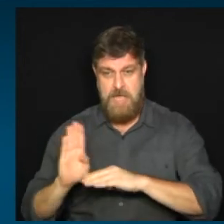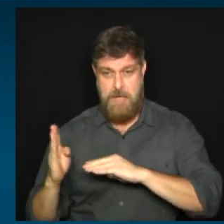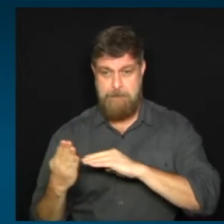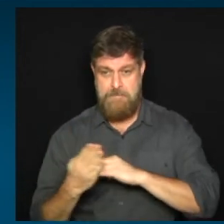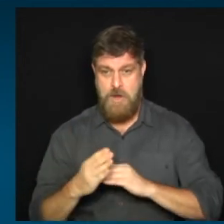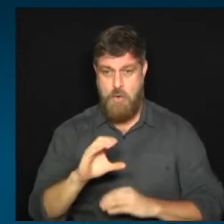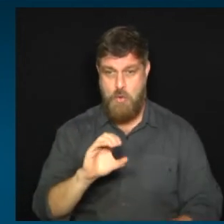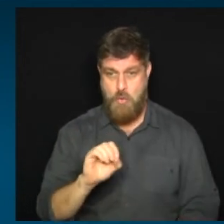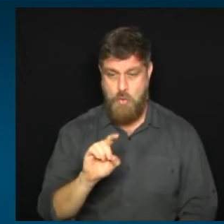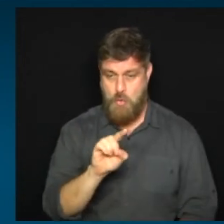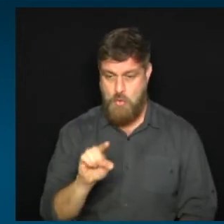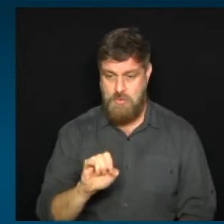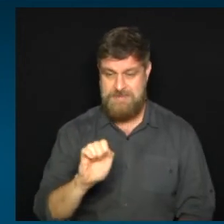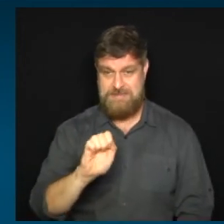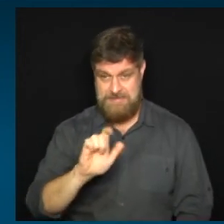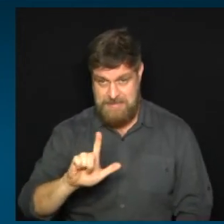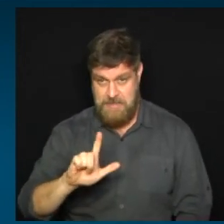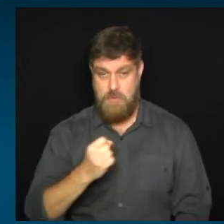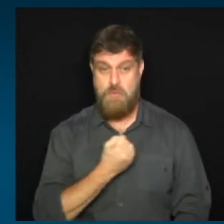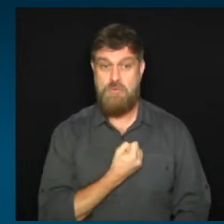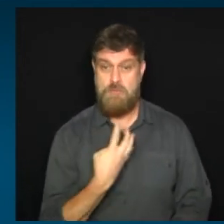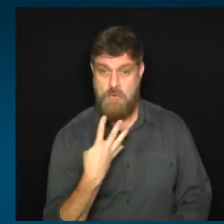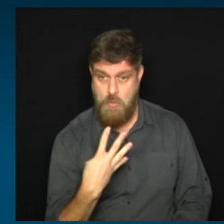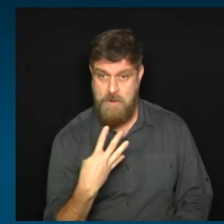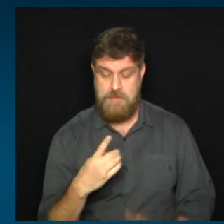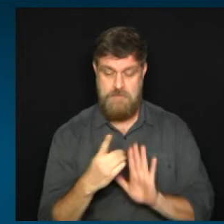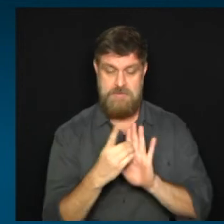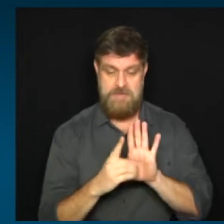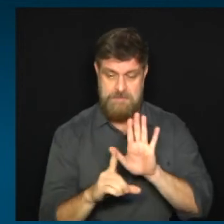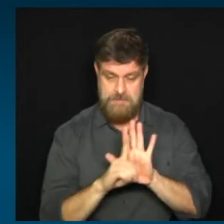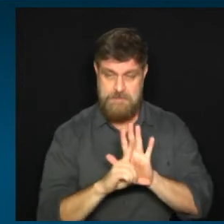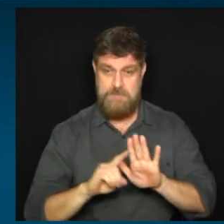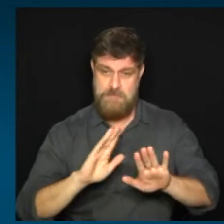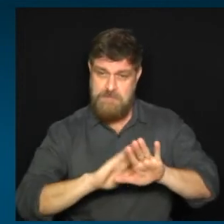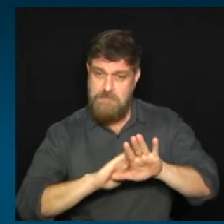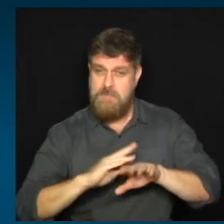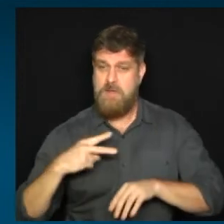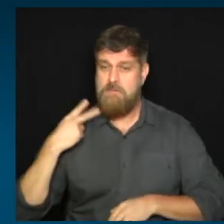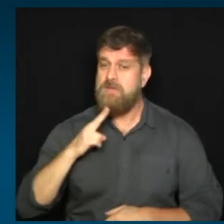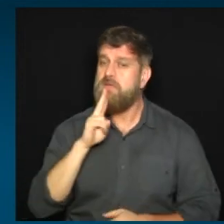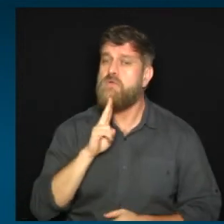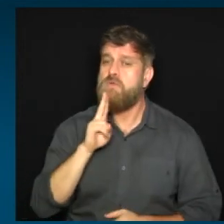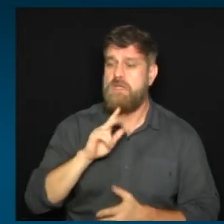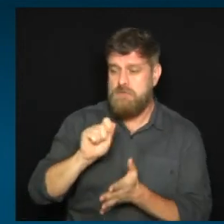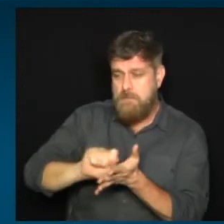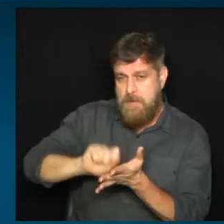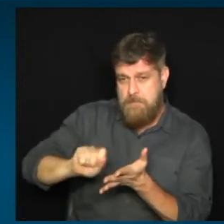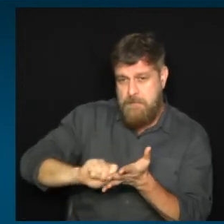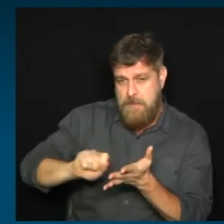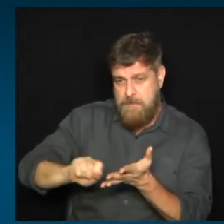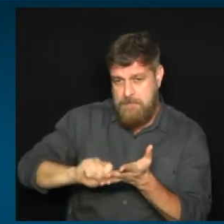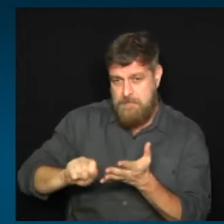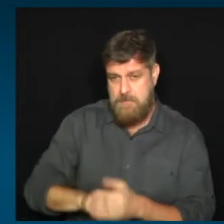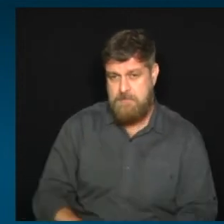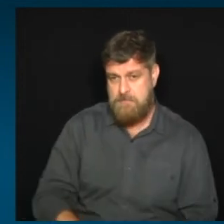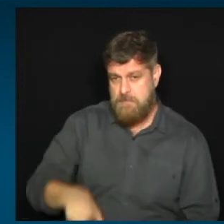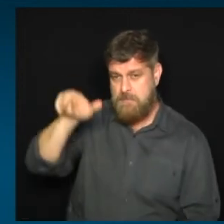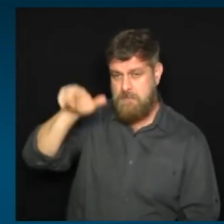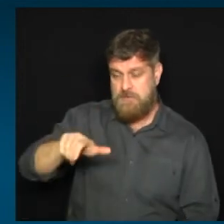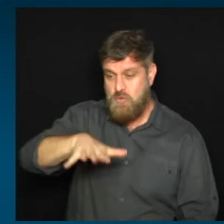O item 4 é o projeto de decreto legislativo, também de autoria do vereador Nelson Osseri, que concede diploma de